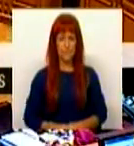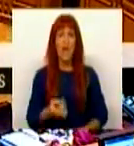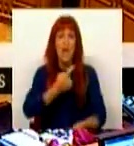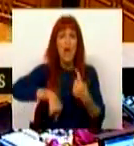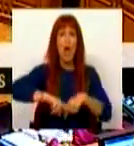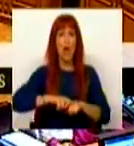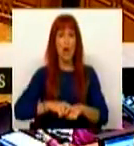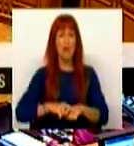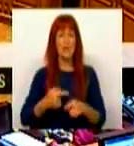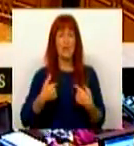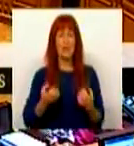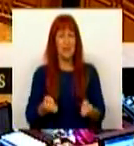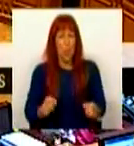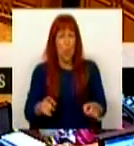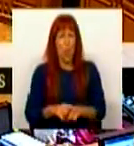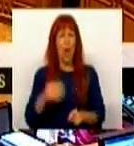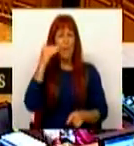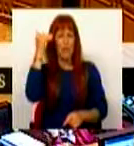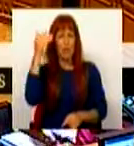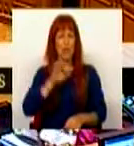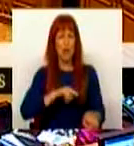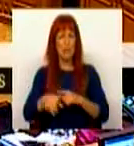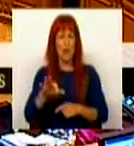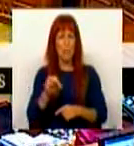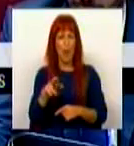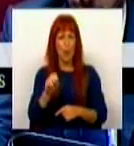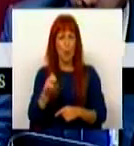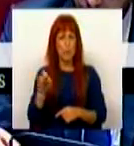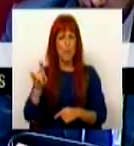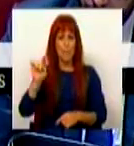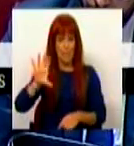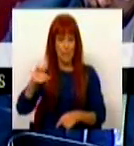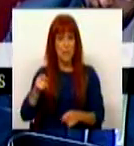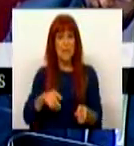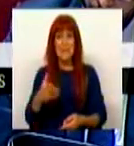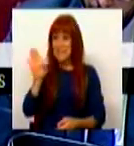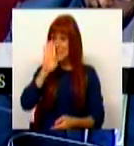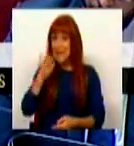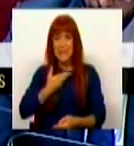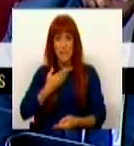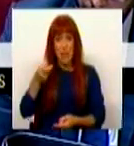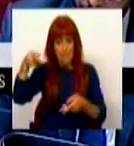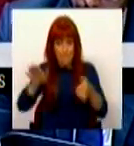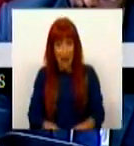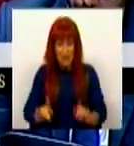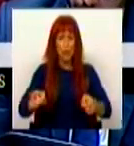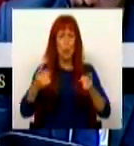Nós não temos futuro, Sr. Deputado Paulo Sá, para o país se a dívida não baixar.